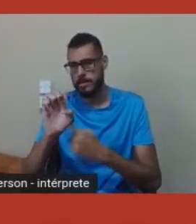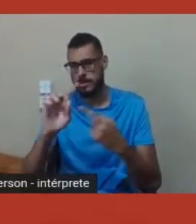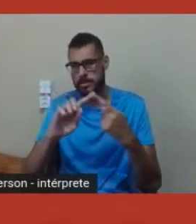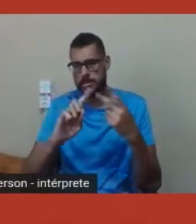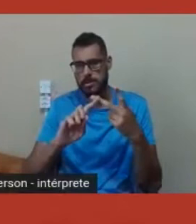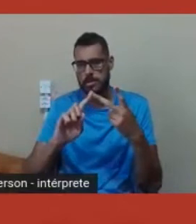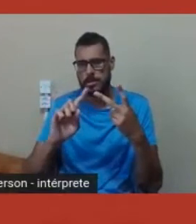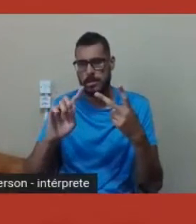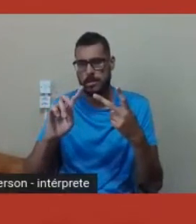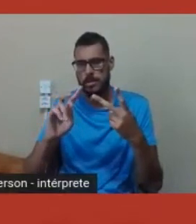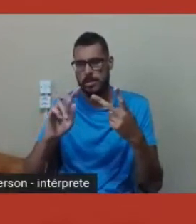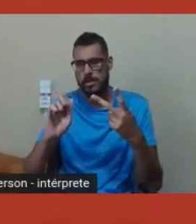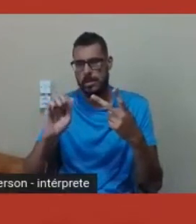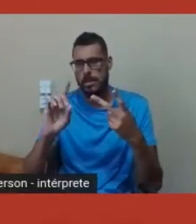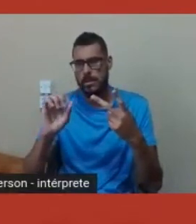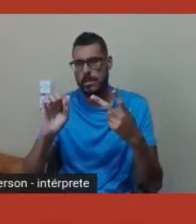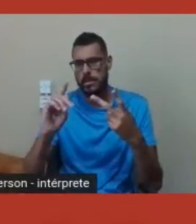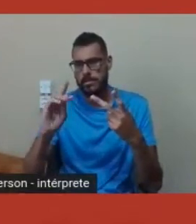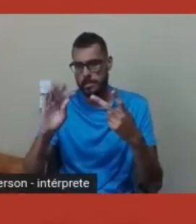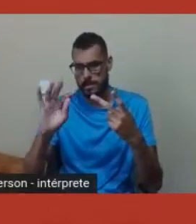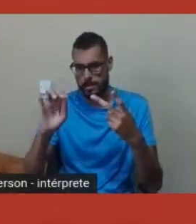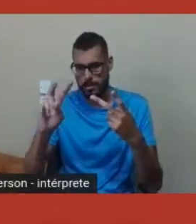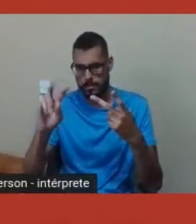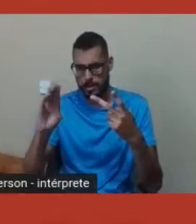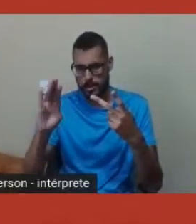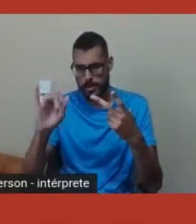adaptabilidade, volume,